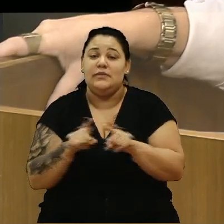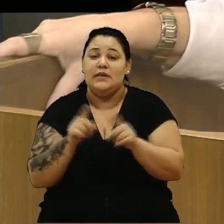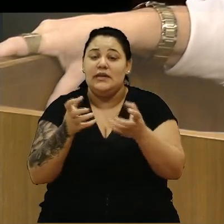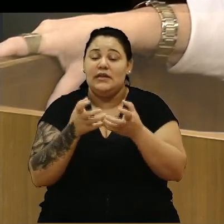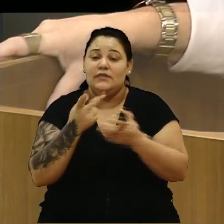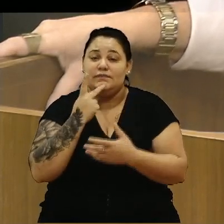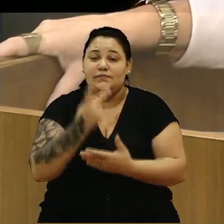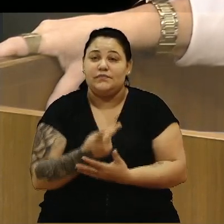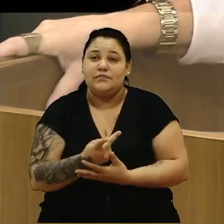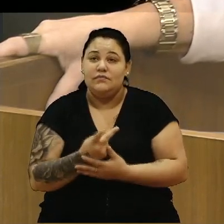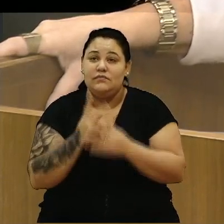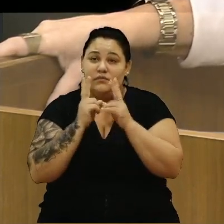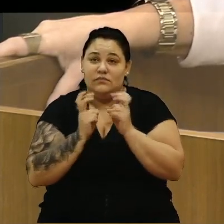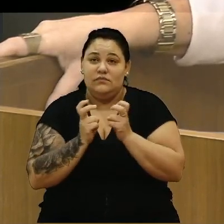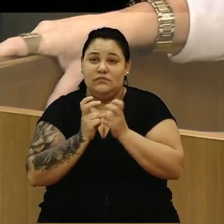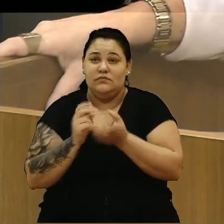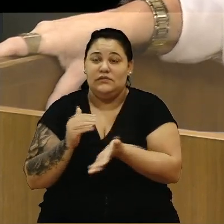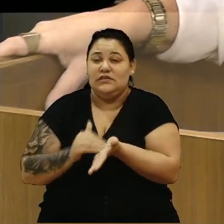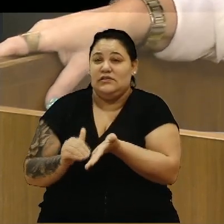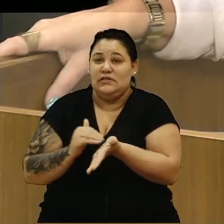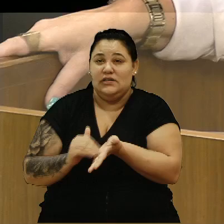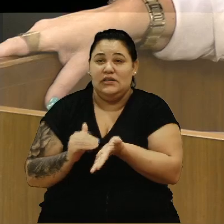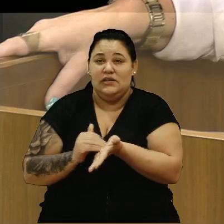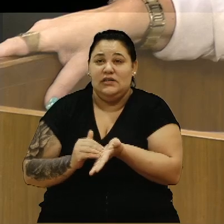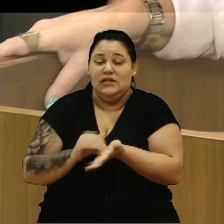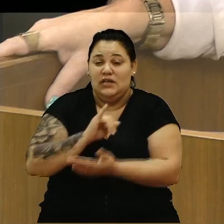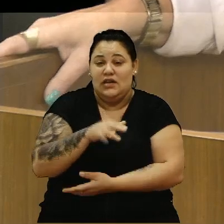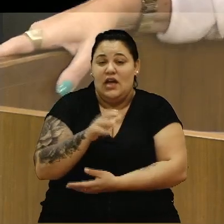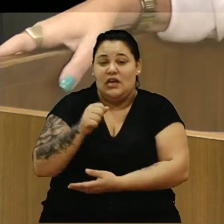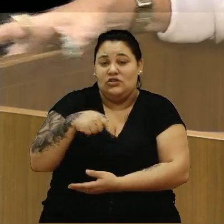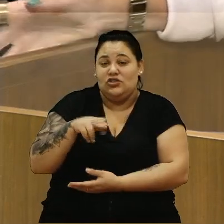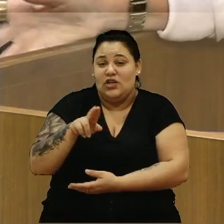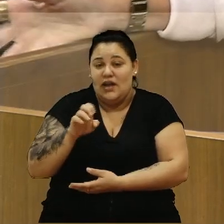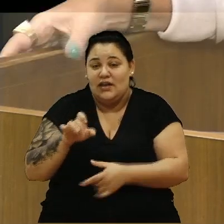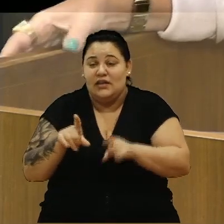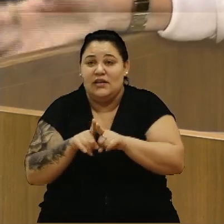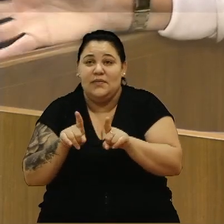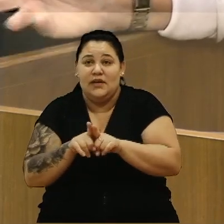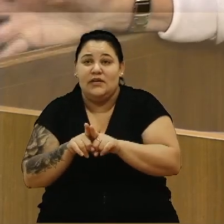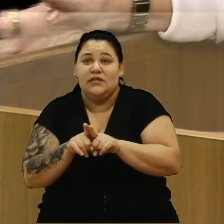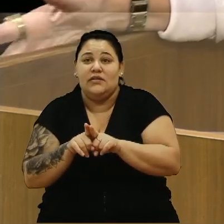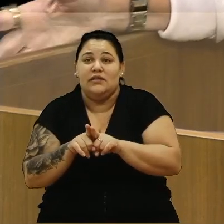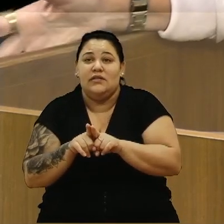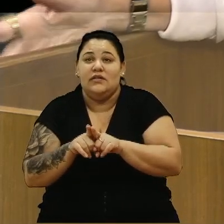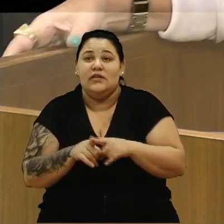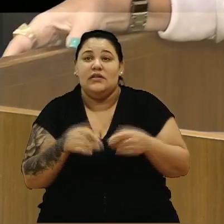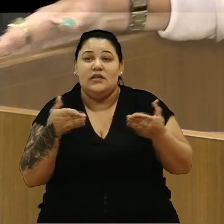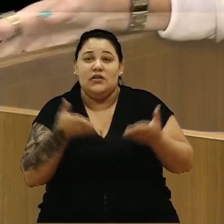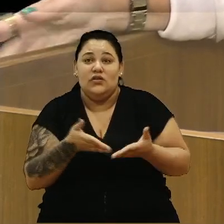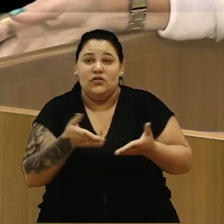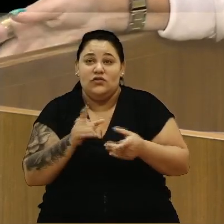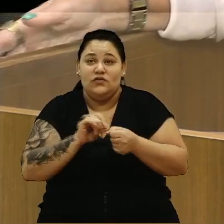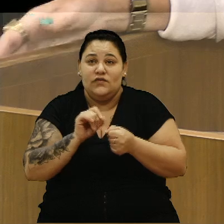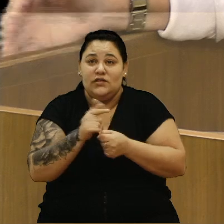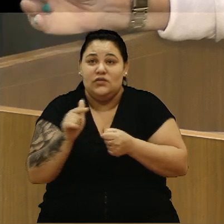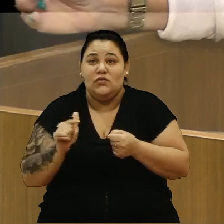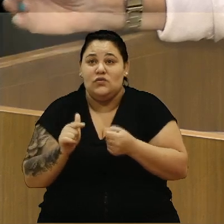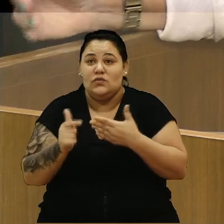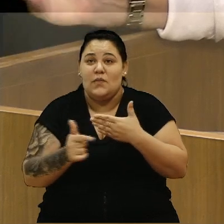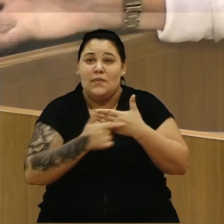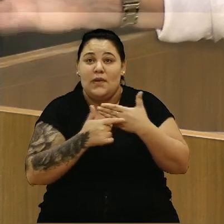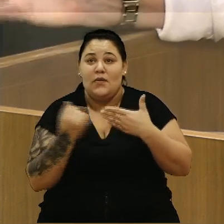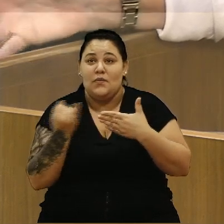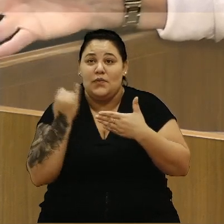menção à secretária, a Jaque, né, que hoje exerce também outras funções importantes aqui, mas